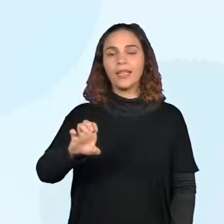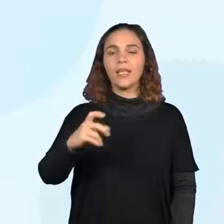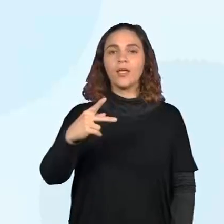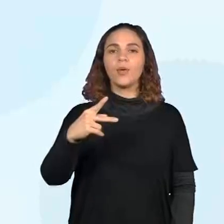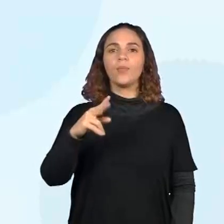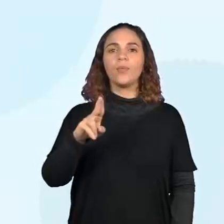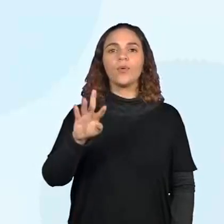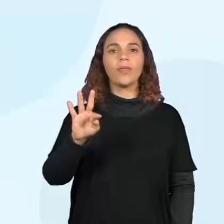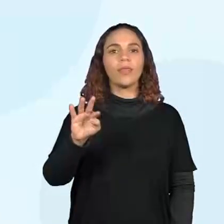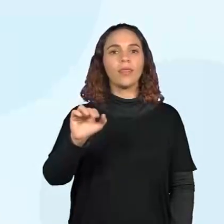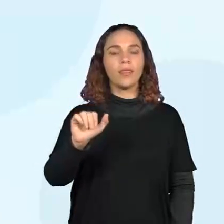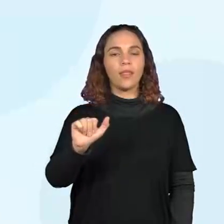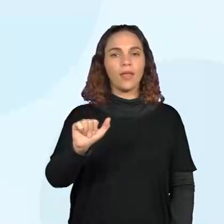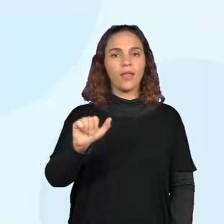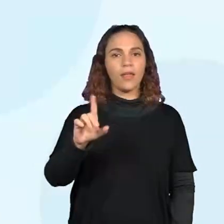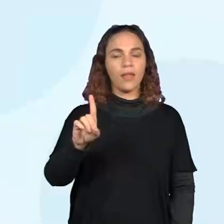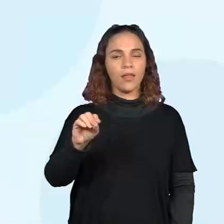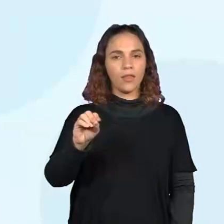dos Deputados,